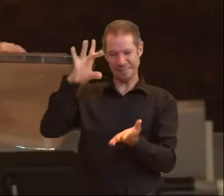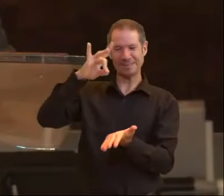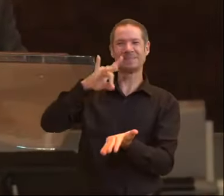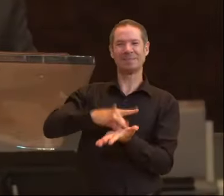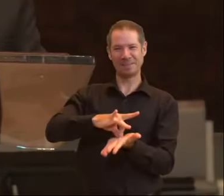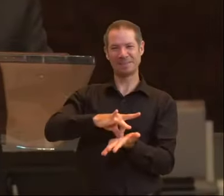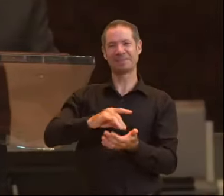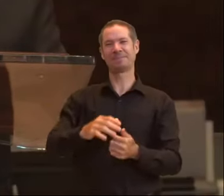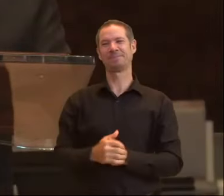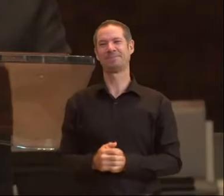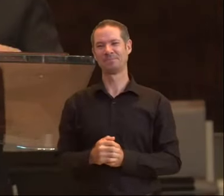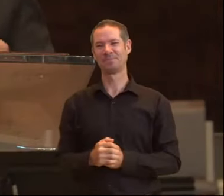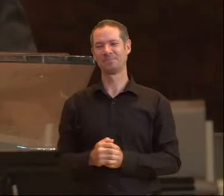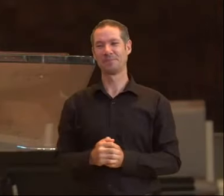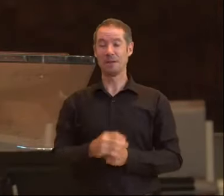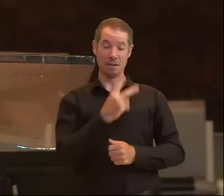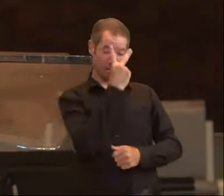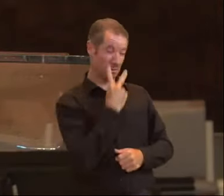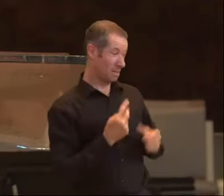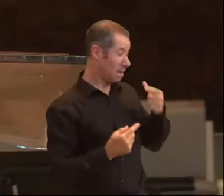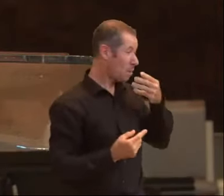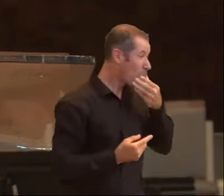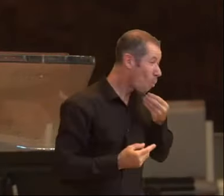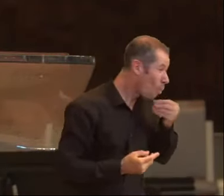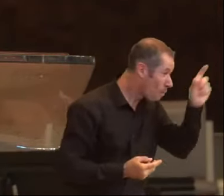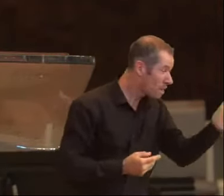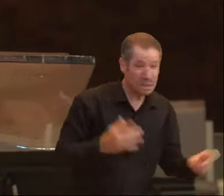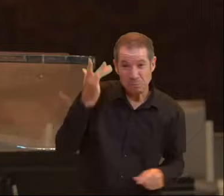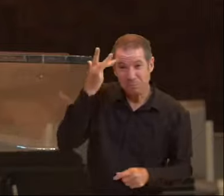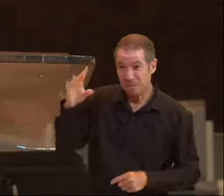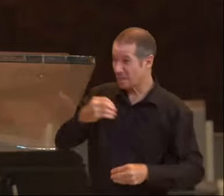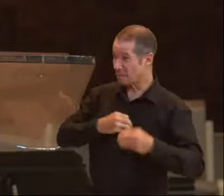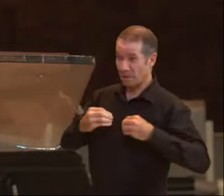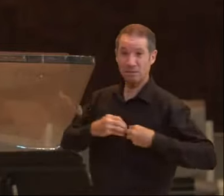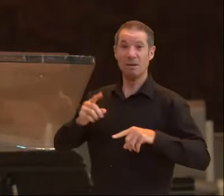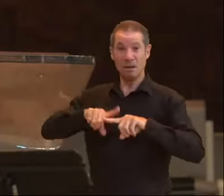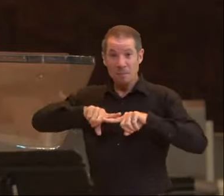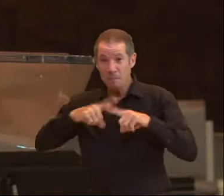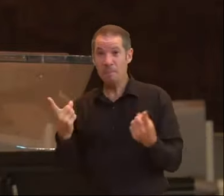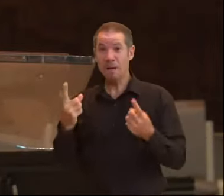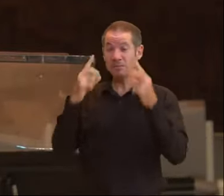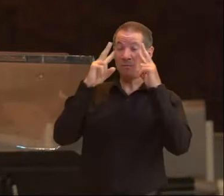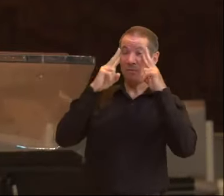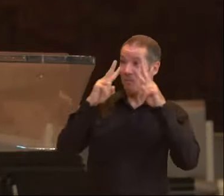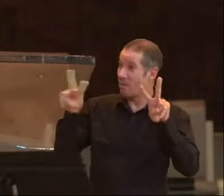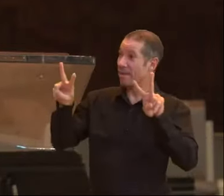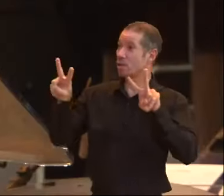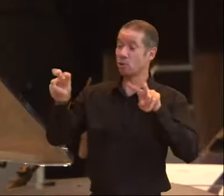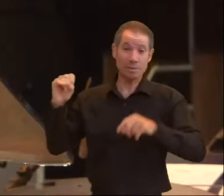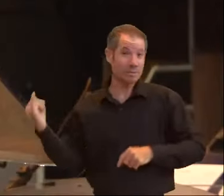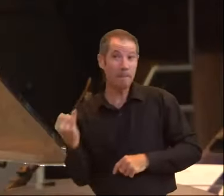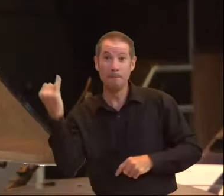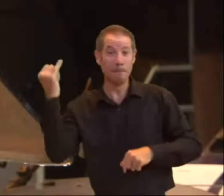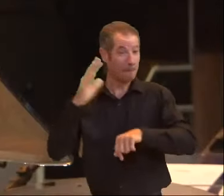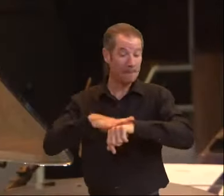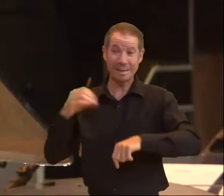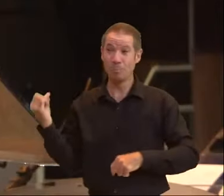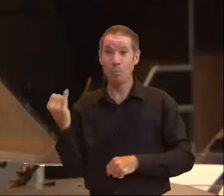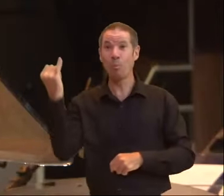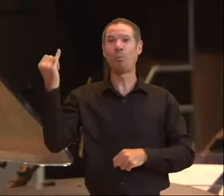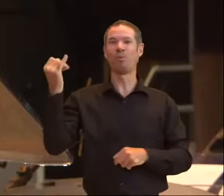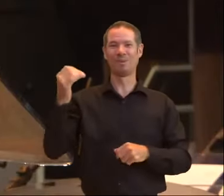certeza. Aquele cego falou: não sei ser pecador, mas eu agora vejo, é isso que me importa.